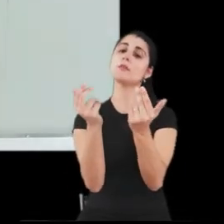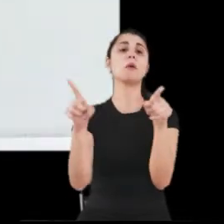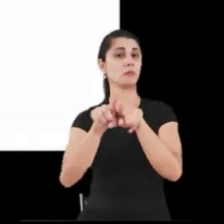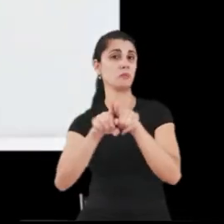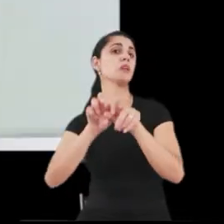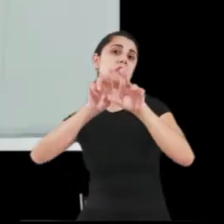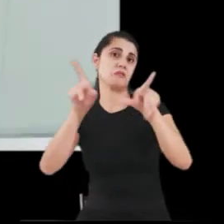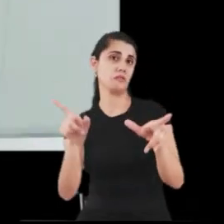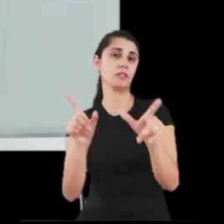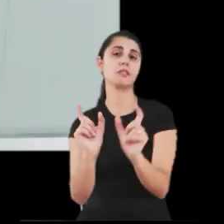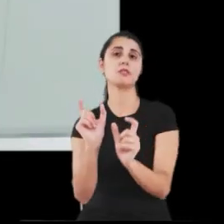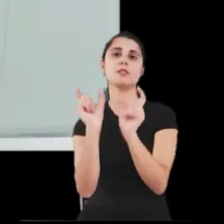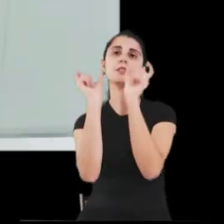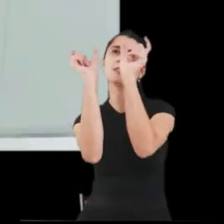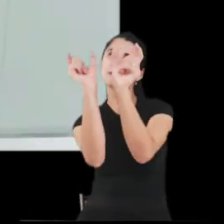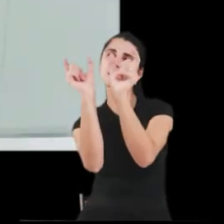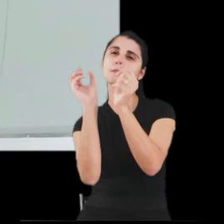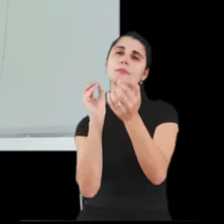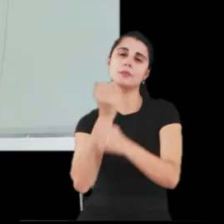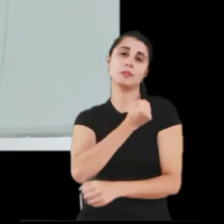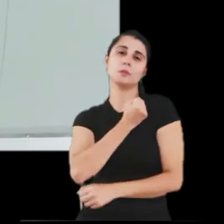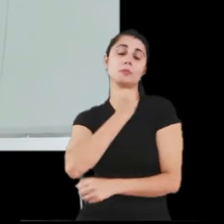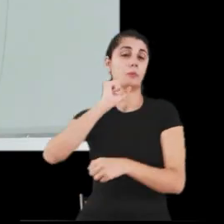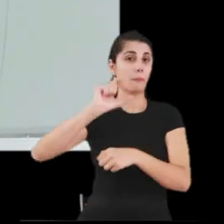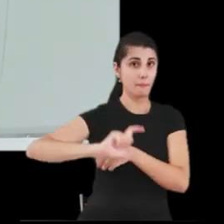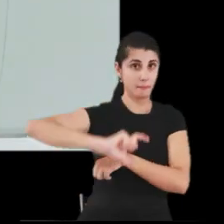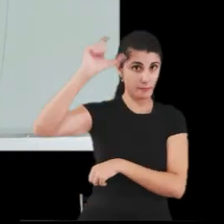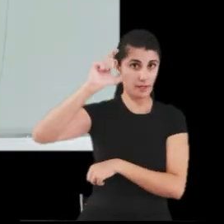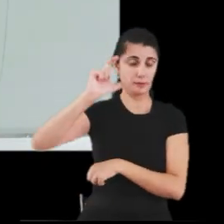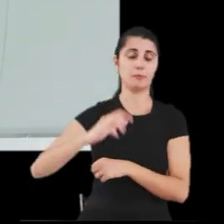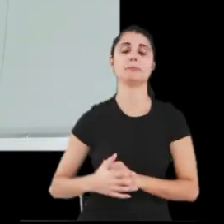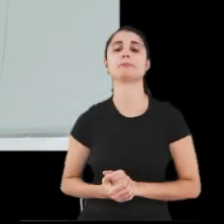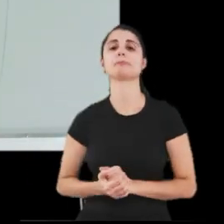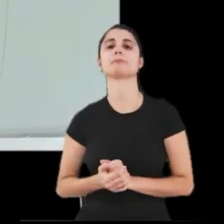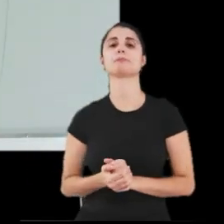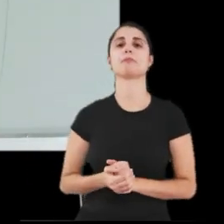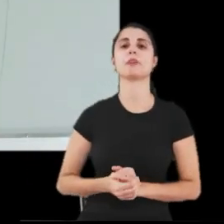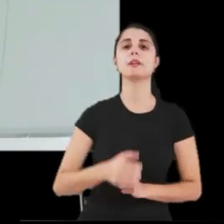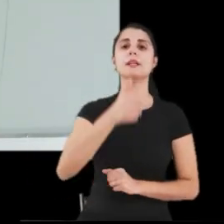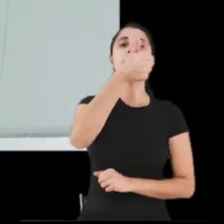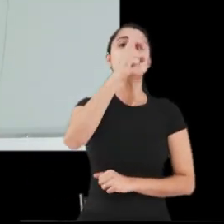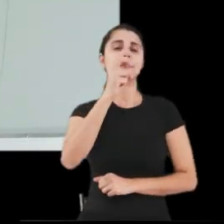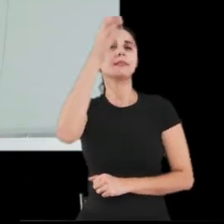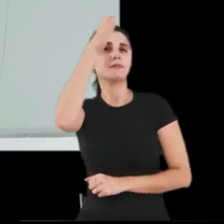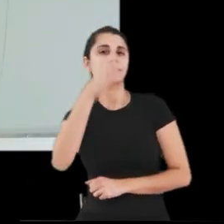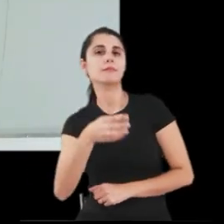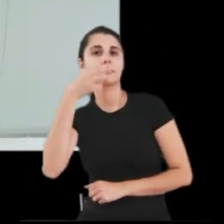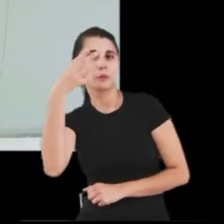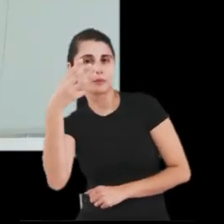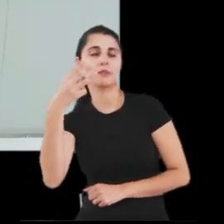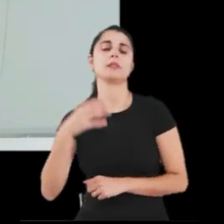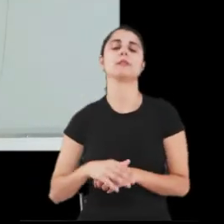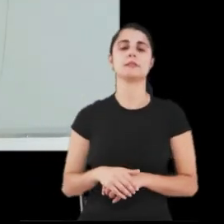diferentes. Vamos fatorar o 15. 15 por 3 dá 5 e 5 por 5 dá